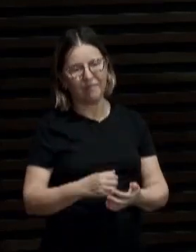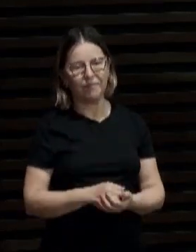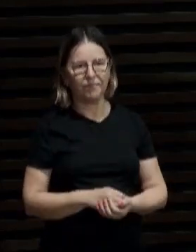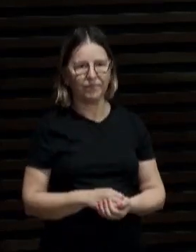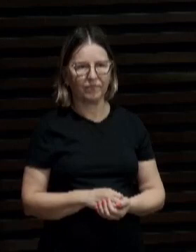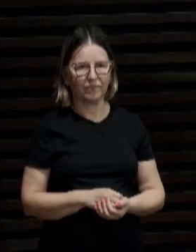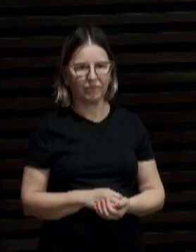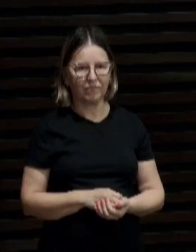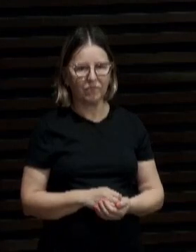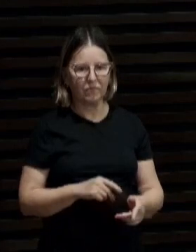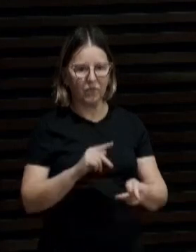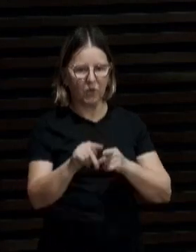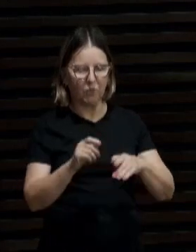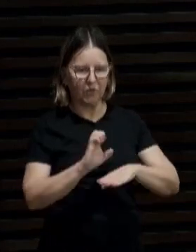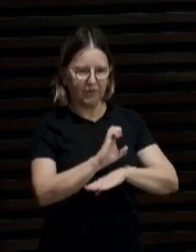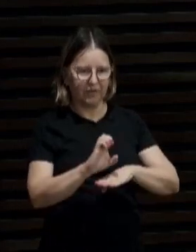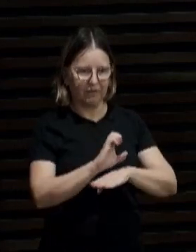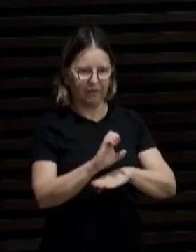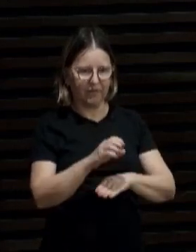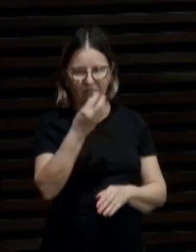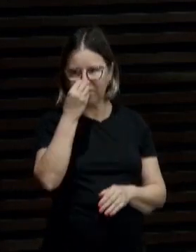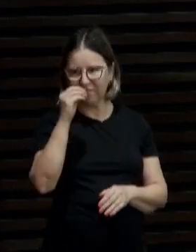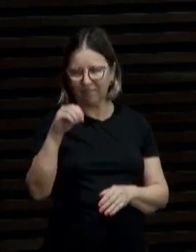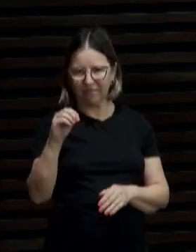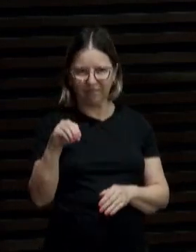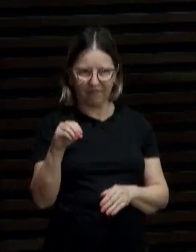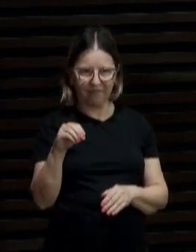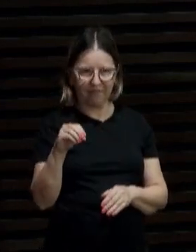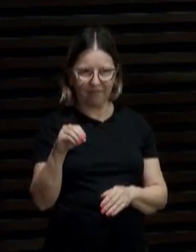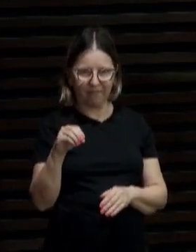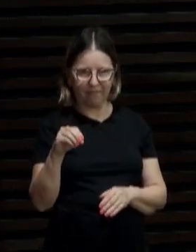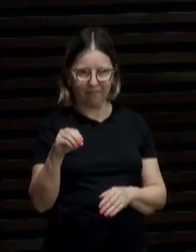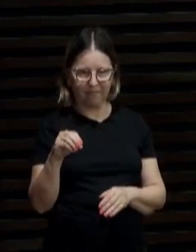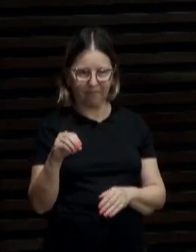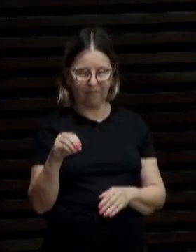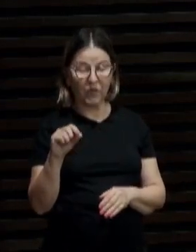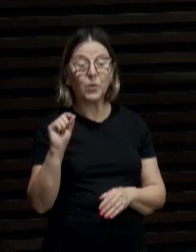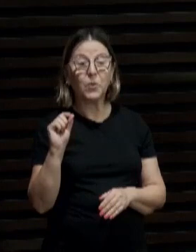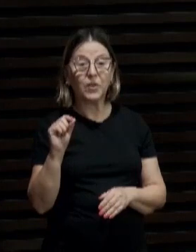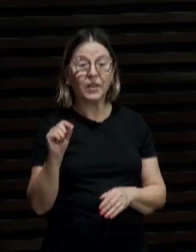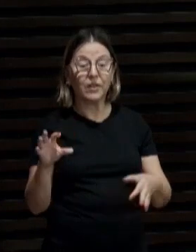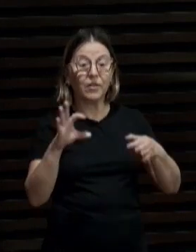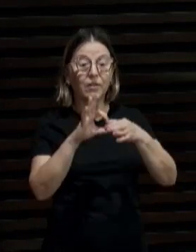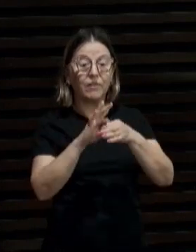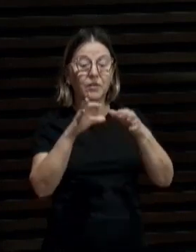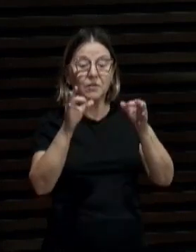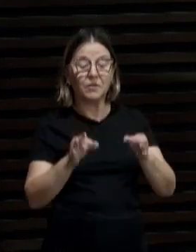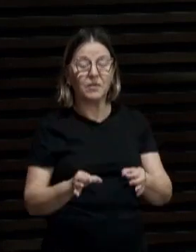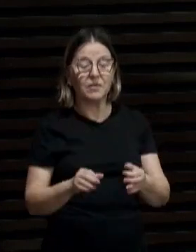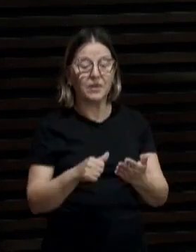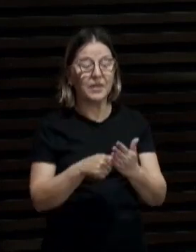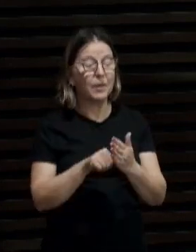Os efésios abandonaram aquilo que é considerado o vínculo da perfeição e a marca mais distintiva